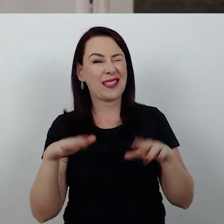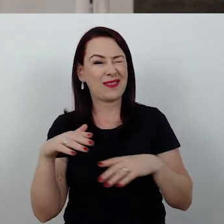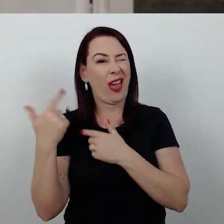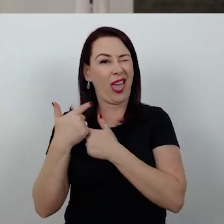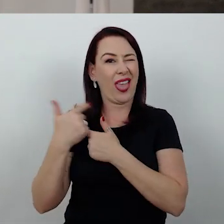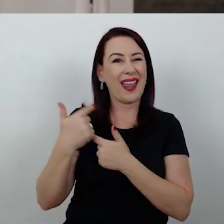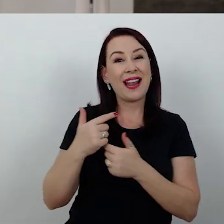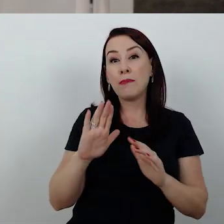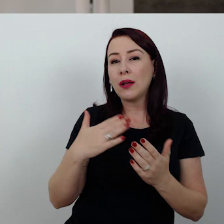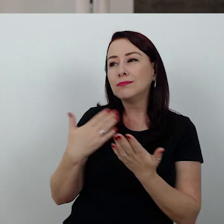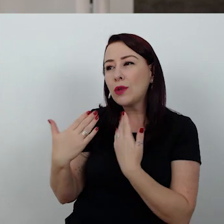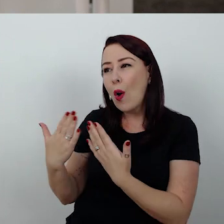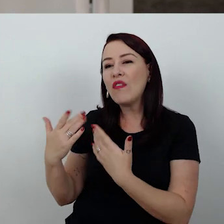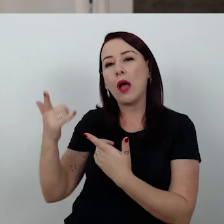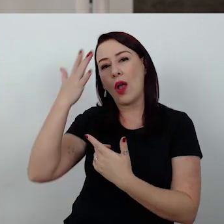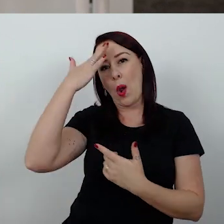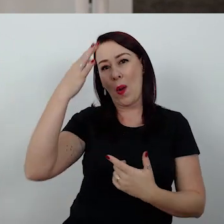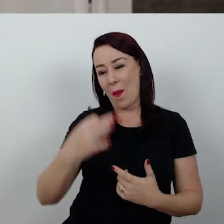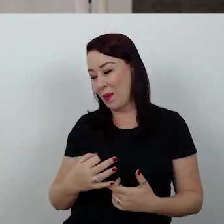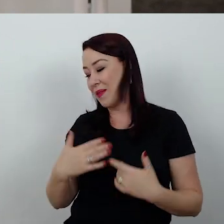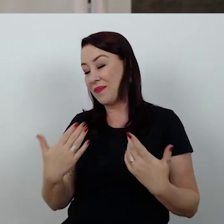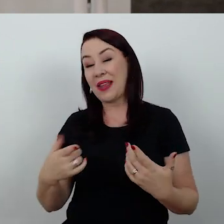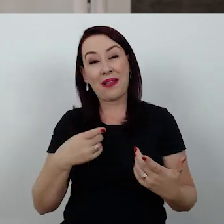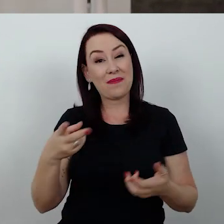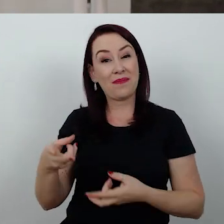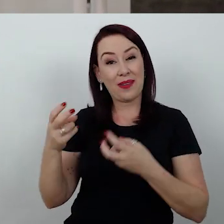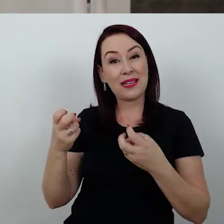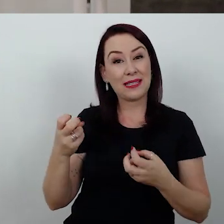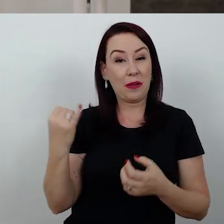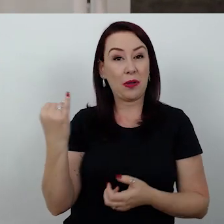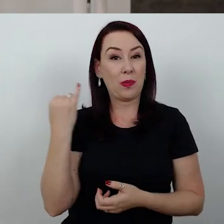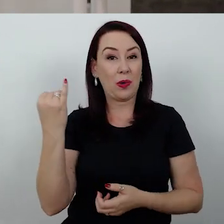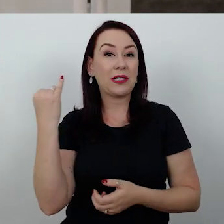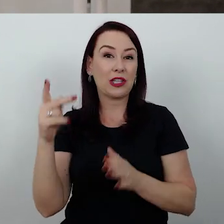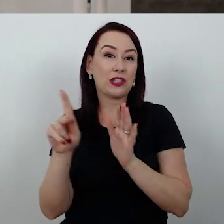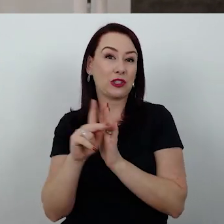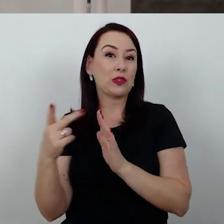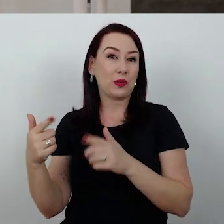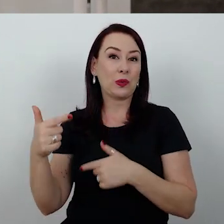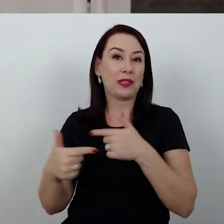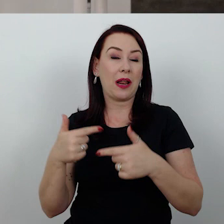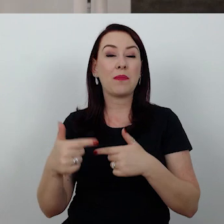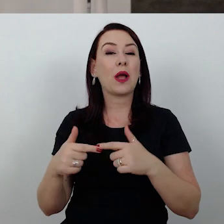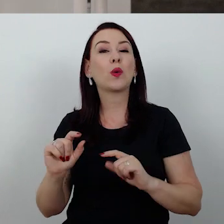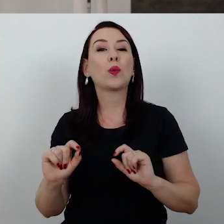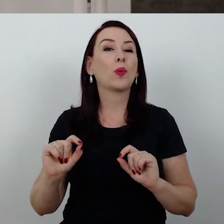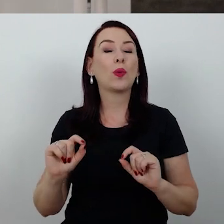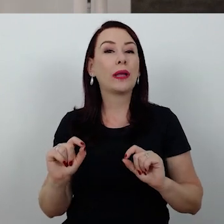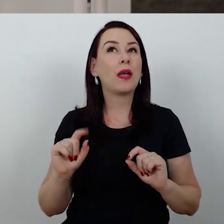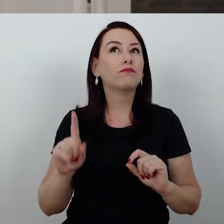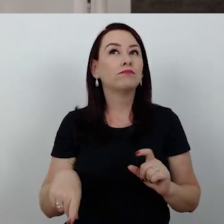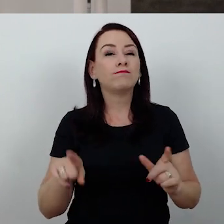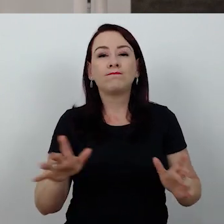e conversa e eles entendem. E aí eu percebo, assim, uma coisa muito importante desse trabalho da Film Commission também, é